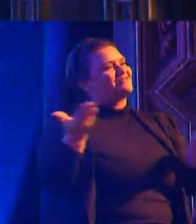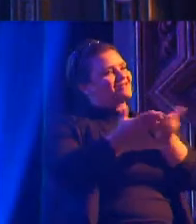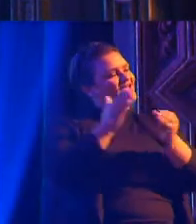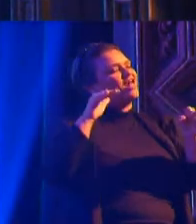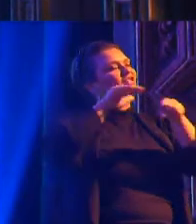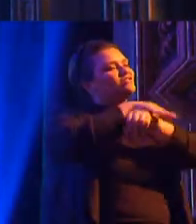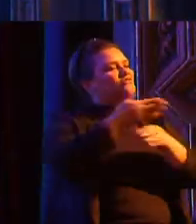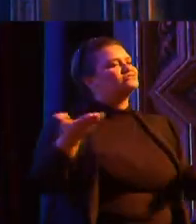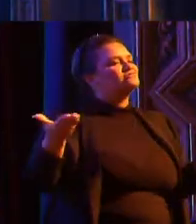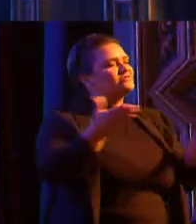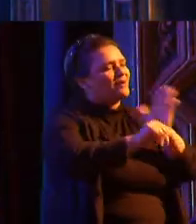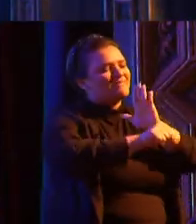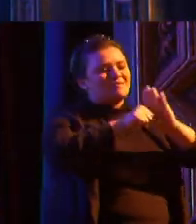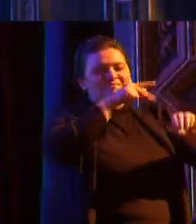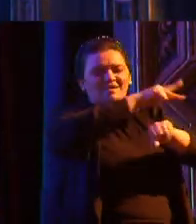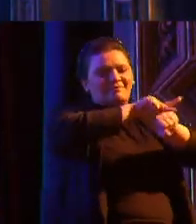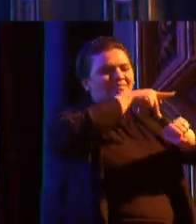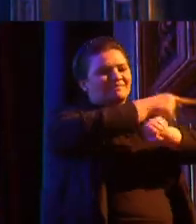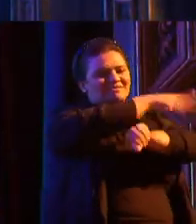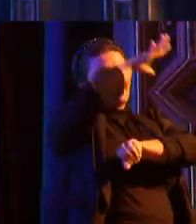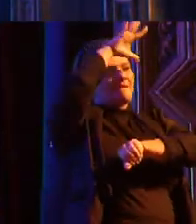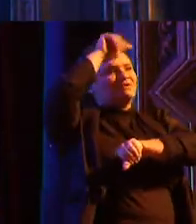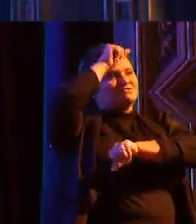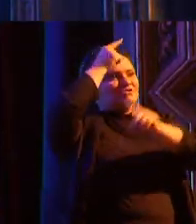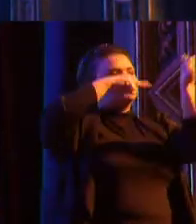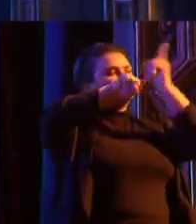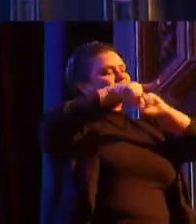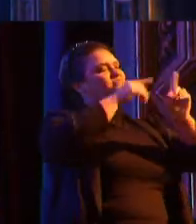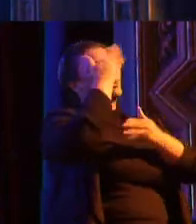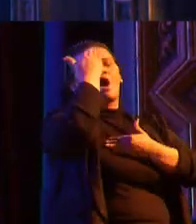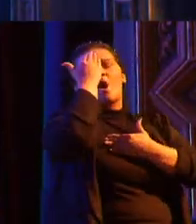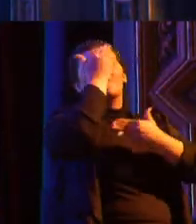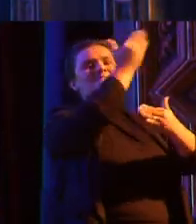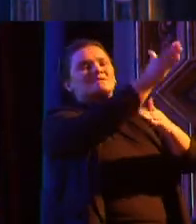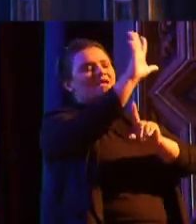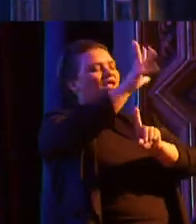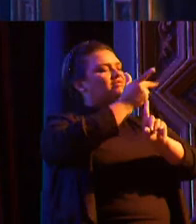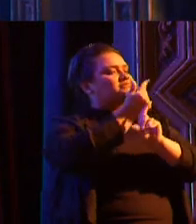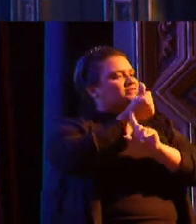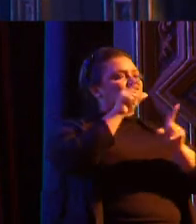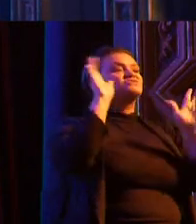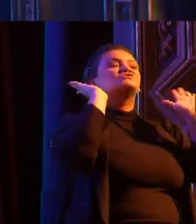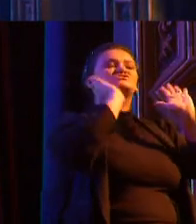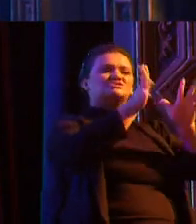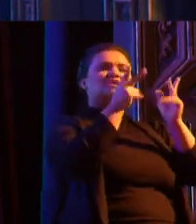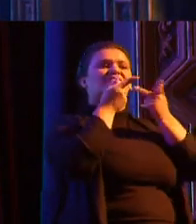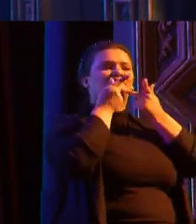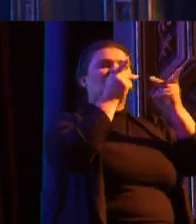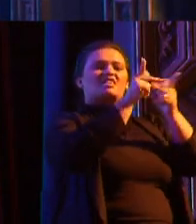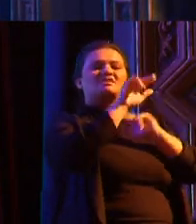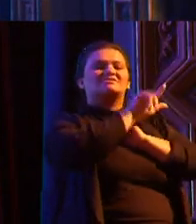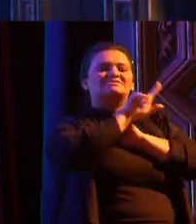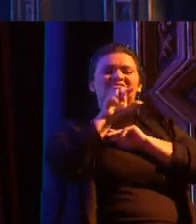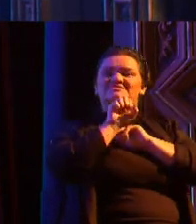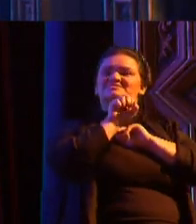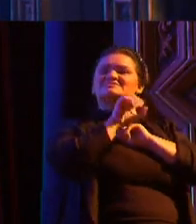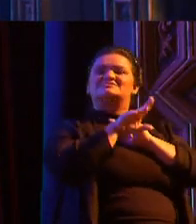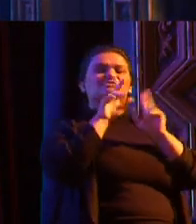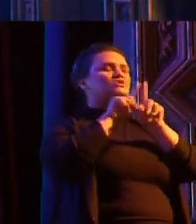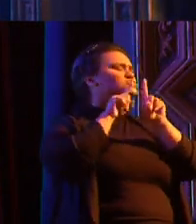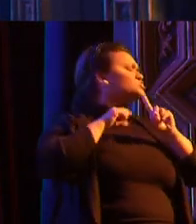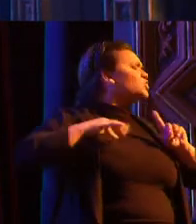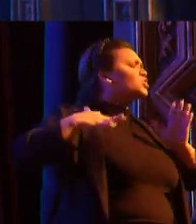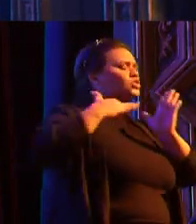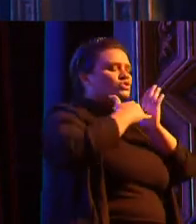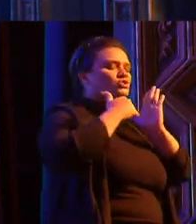essa primeira edição do Prêmio Amazônia de Música. Obrigada aos artistas Jade Guilhom, Sara Moraes, Verena Cerveira, Ronaldo